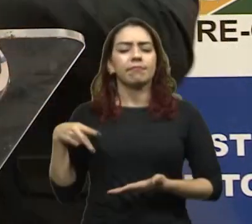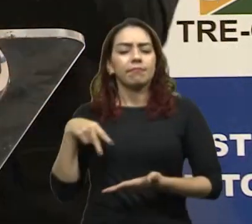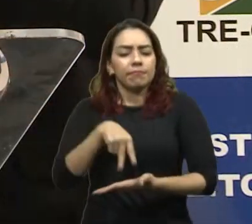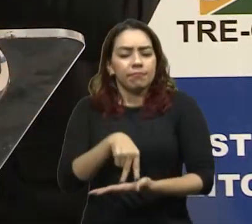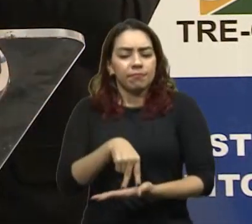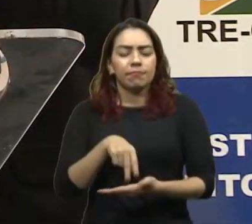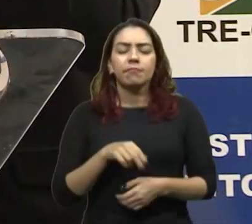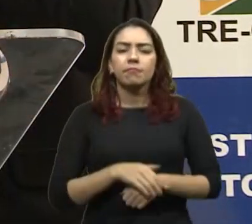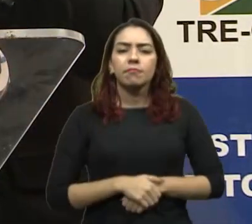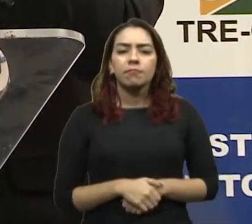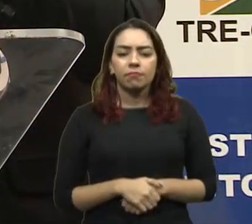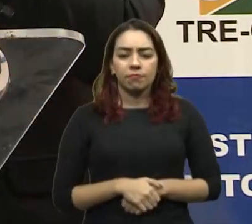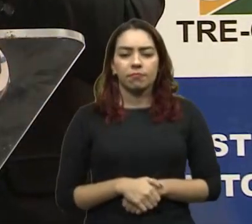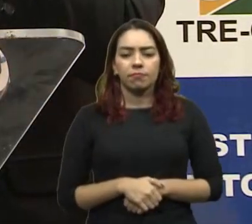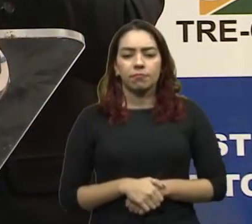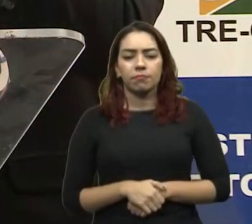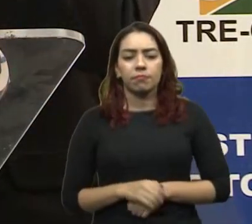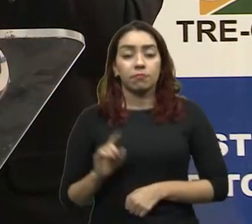levantamento.